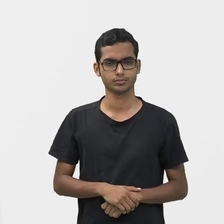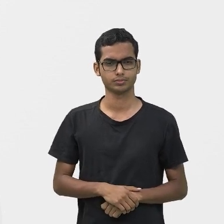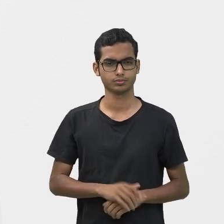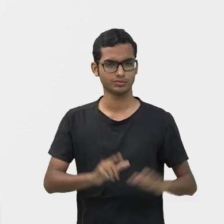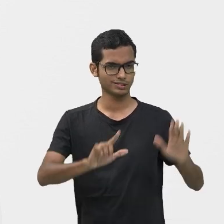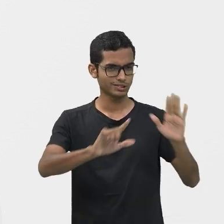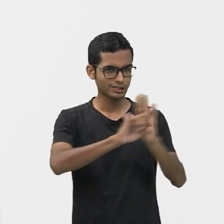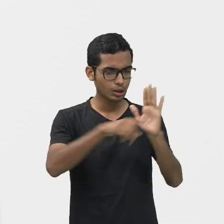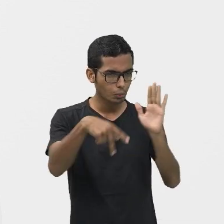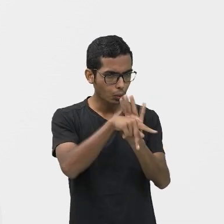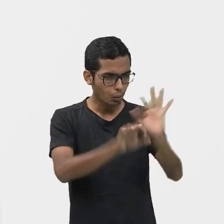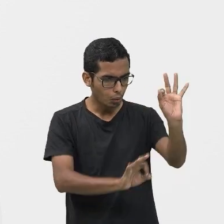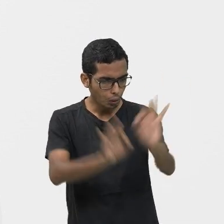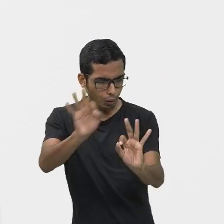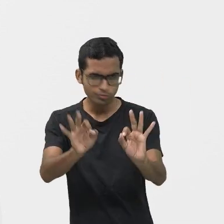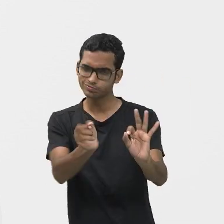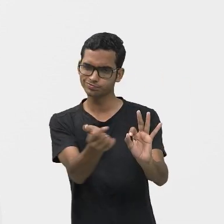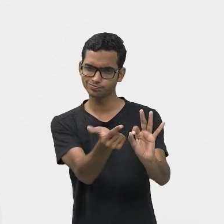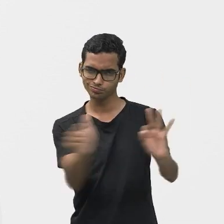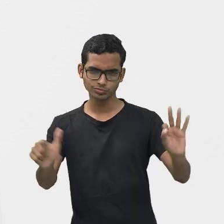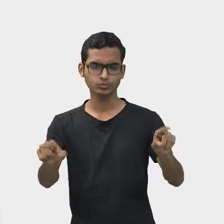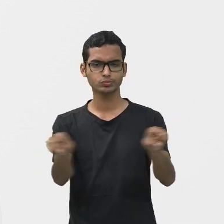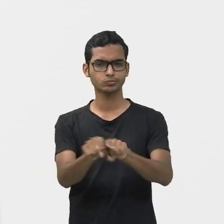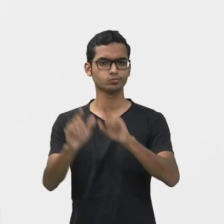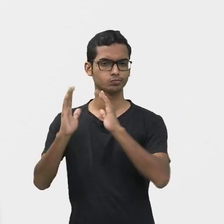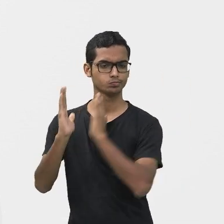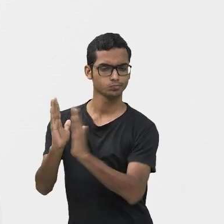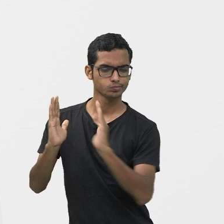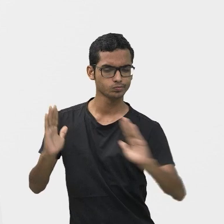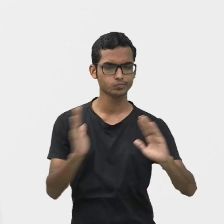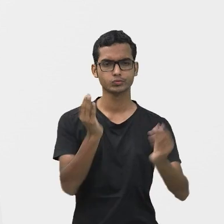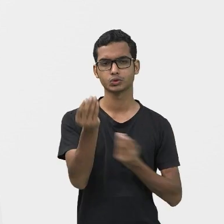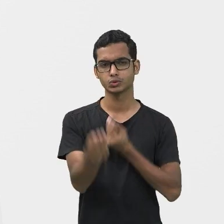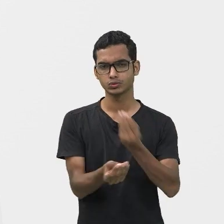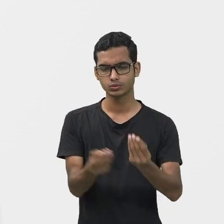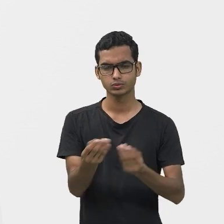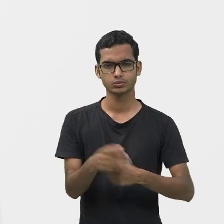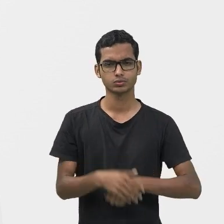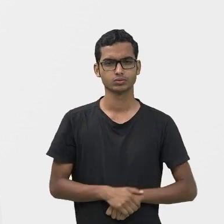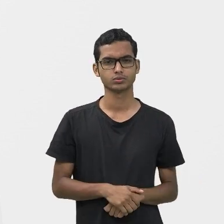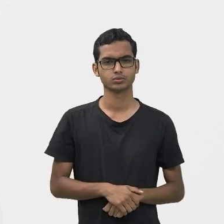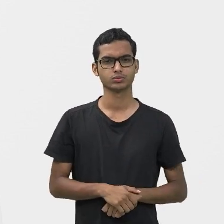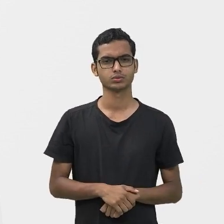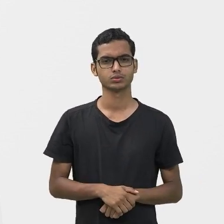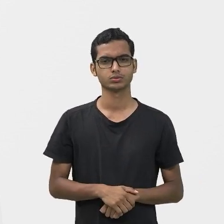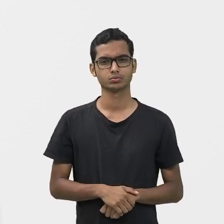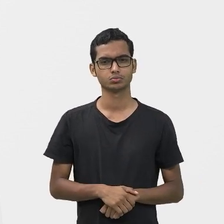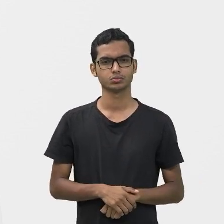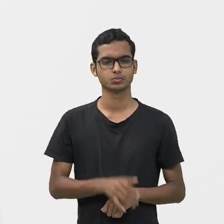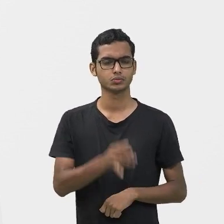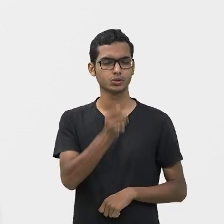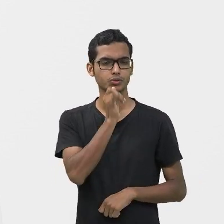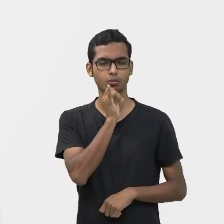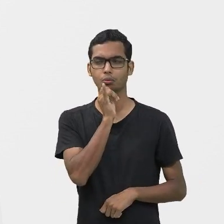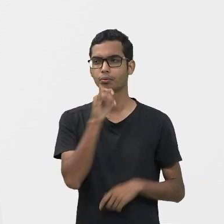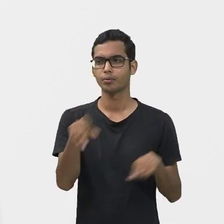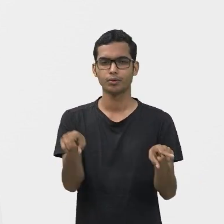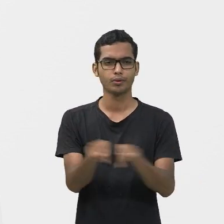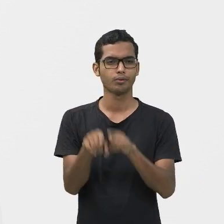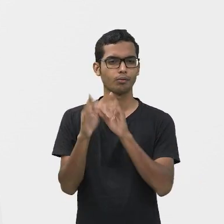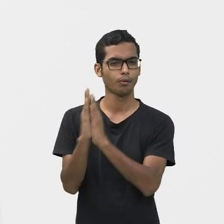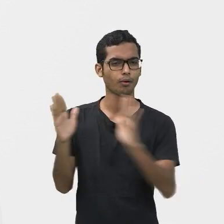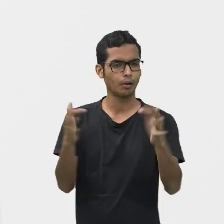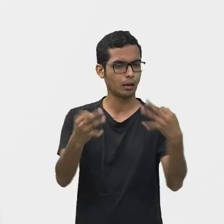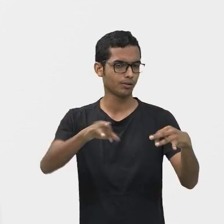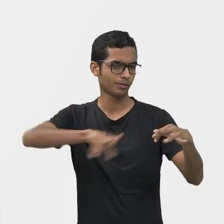formação, tá? Ela é uma sequência, vamos dizer assim, meio que aleatória. Aí nós temos aí o exemplo,